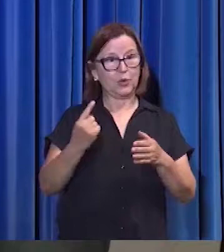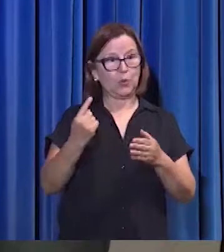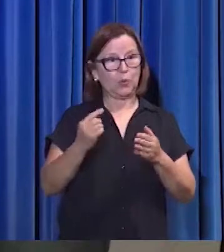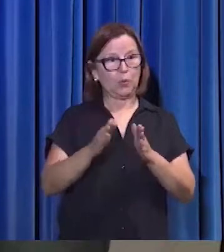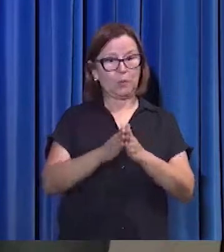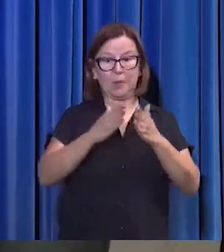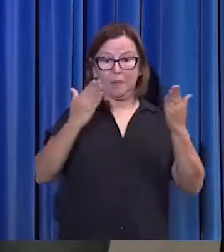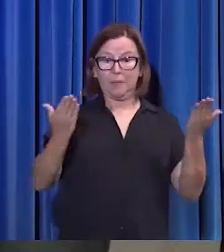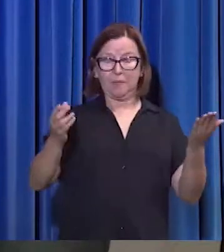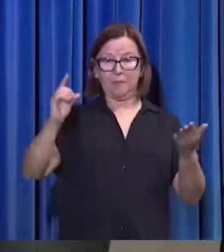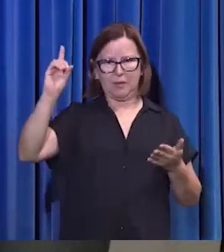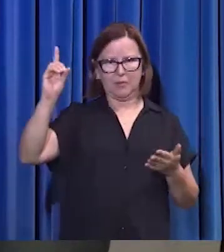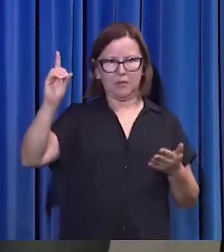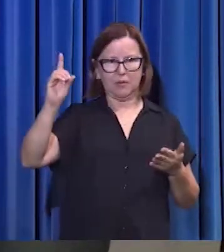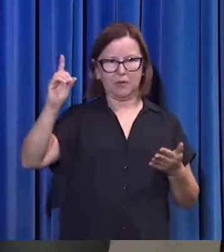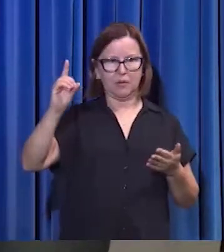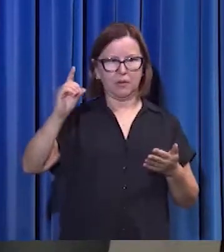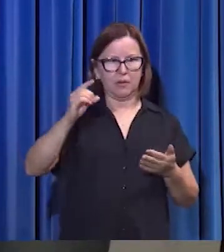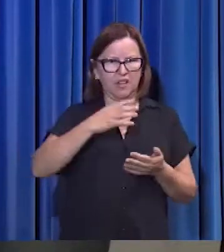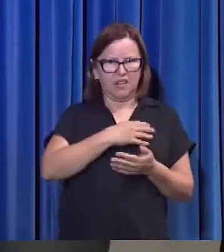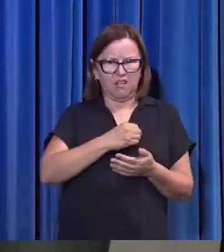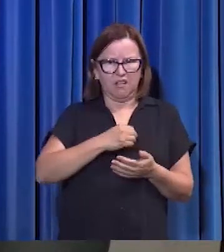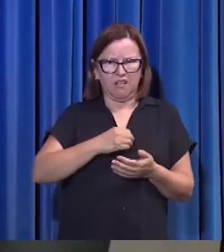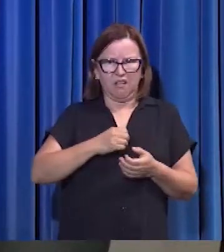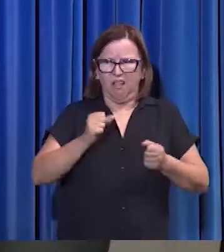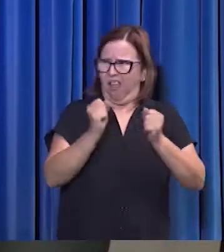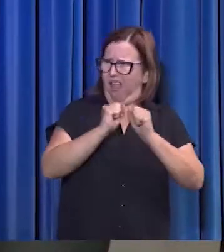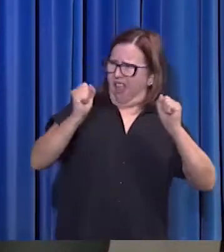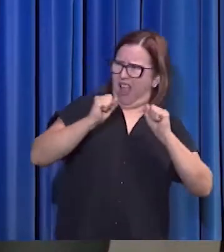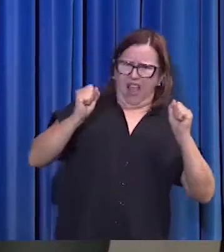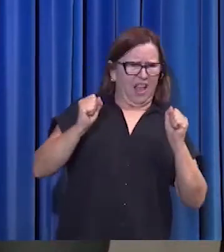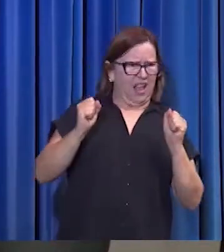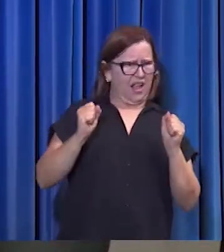E o filho ficou tão revoltado.